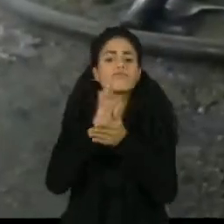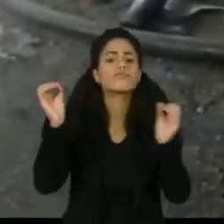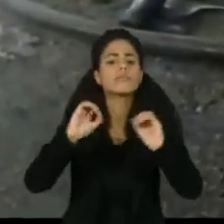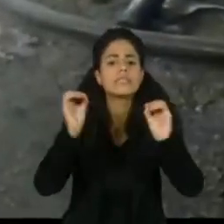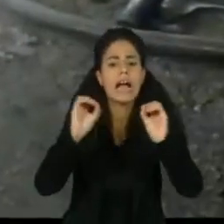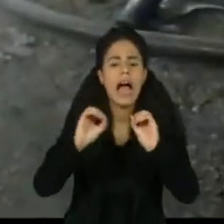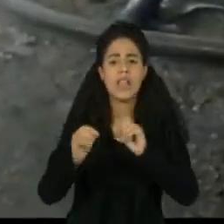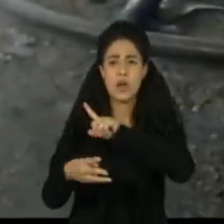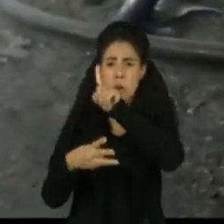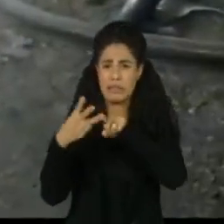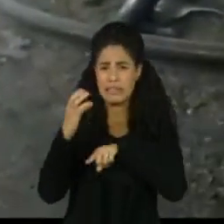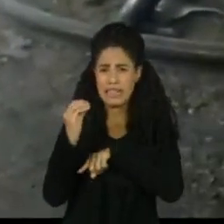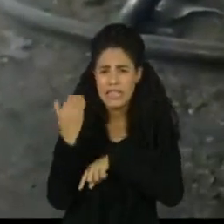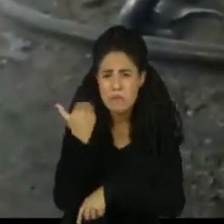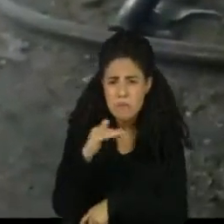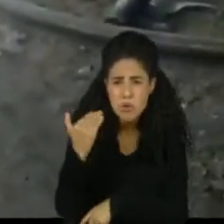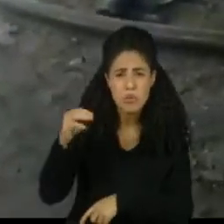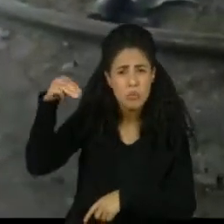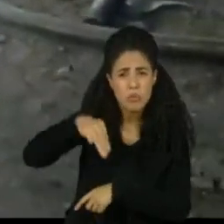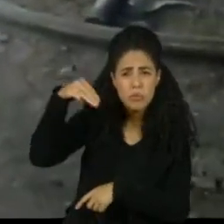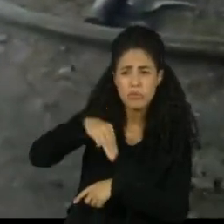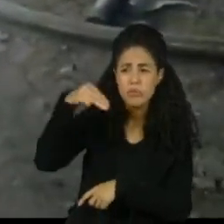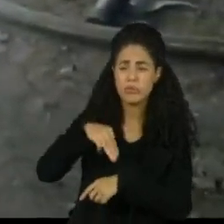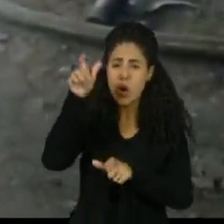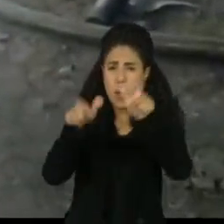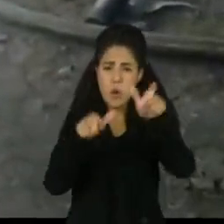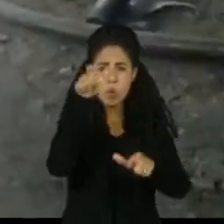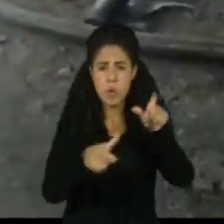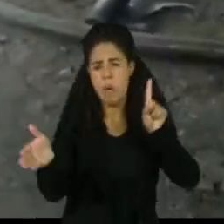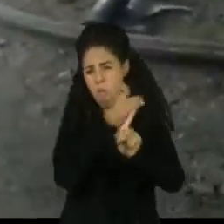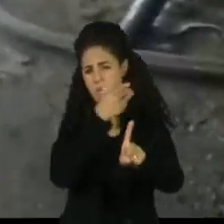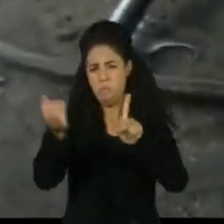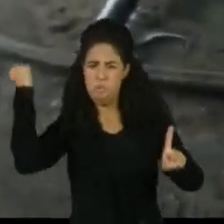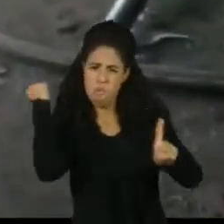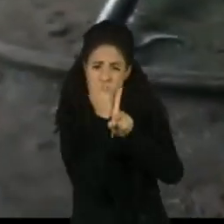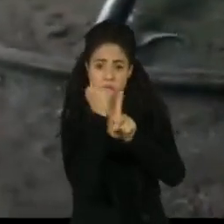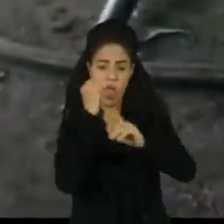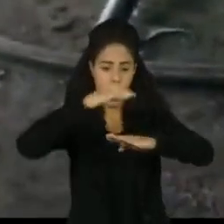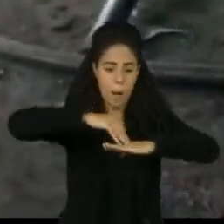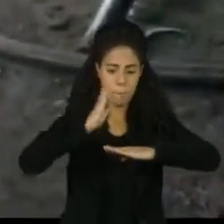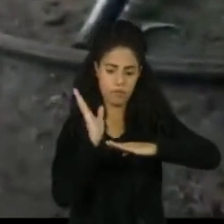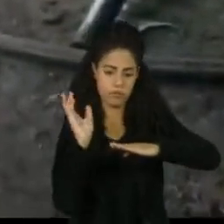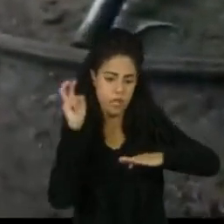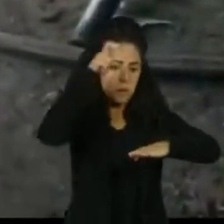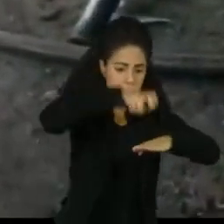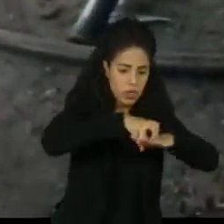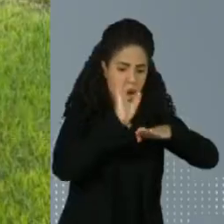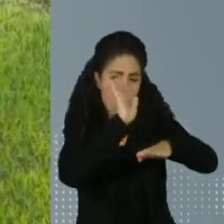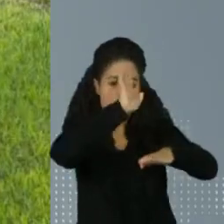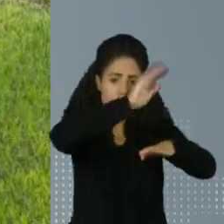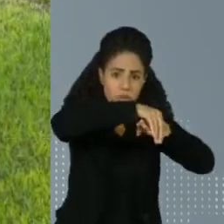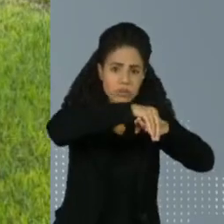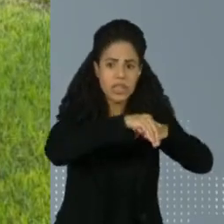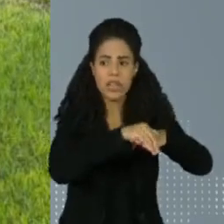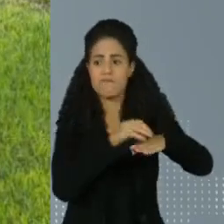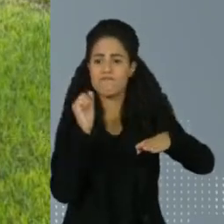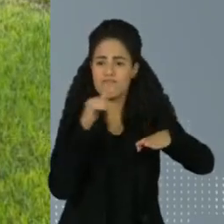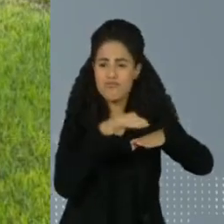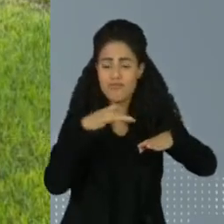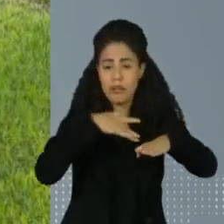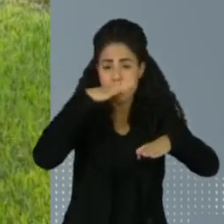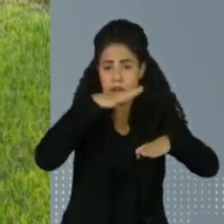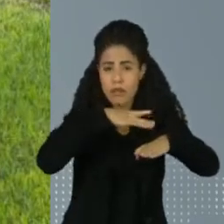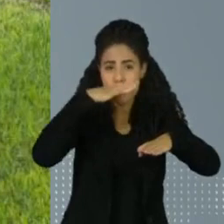por meia hora sofreu agressões verbais e físicas até ser colocado na viatura da polícia rodoviária federal um